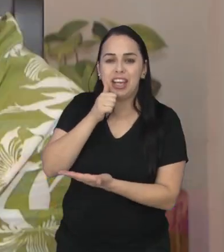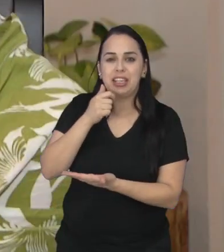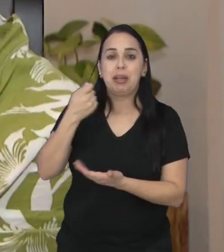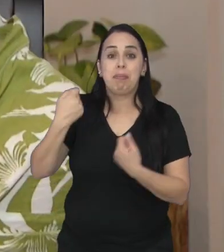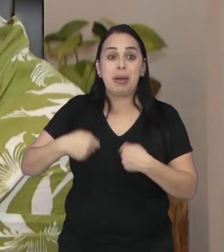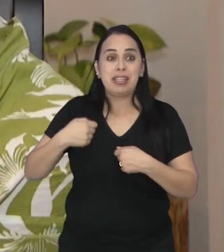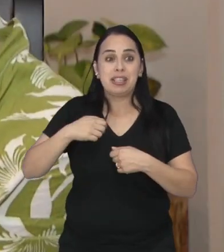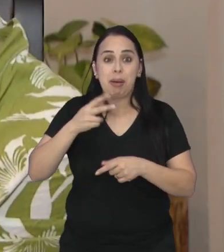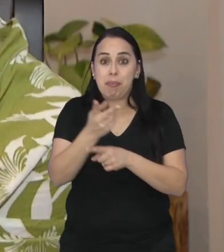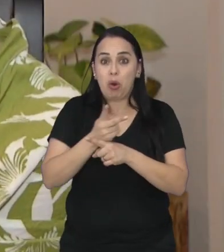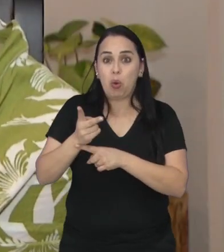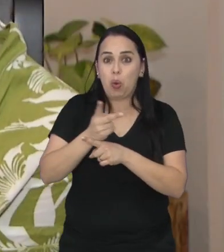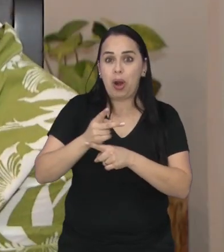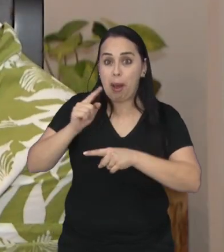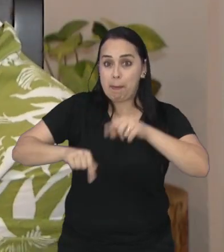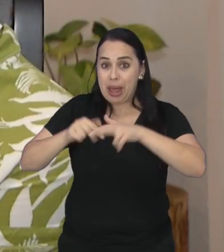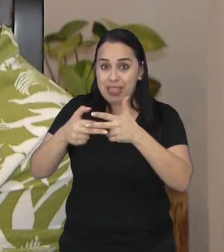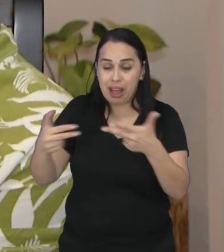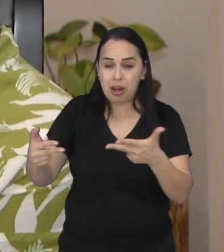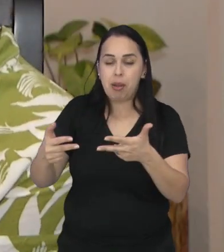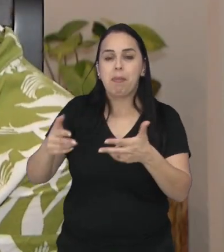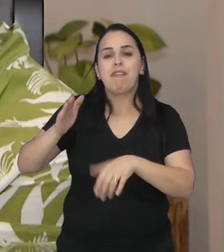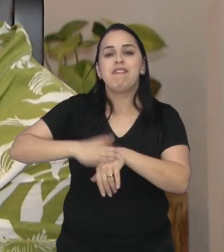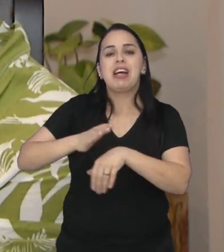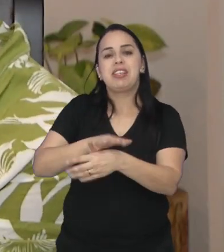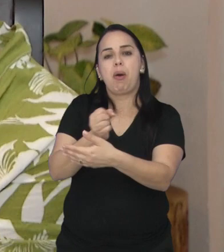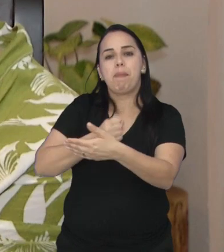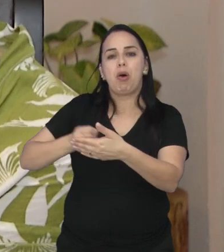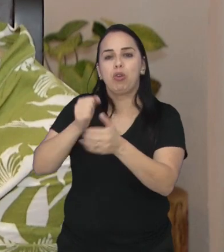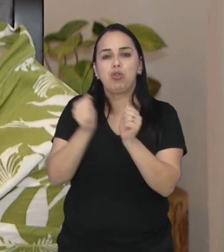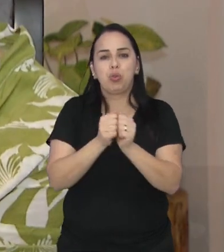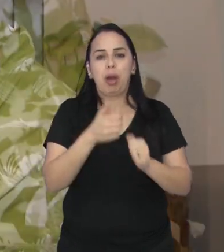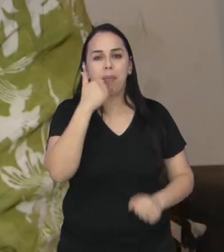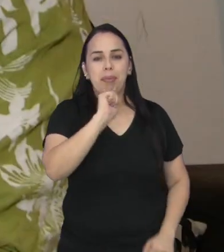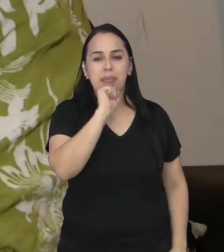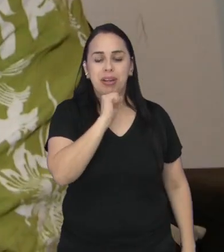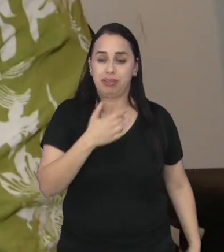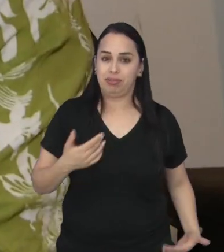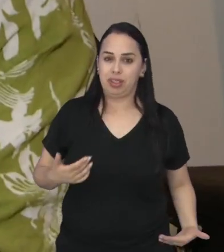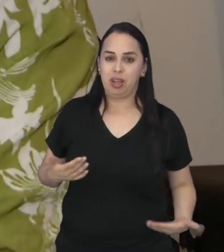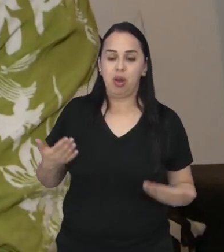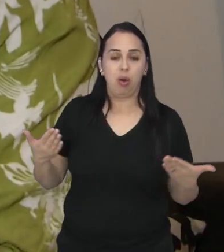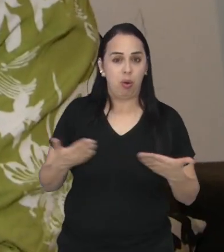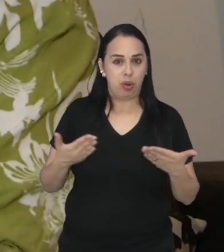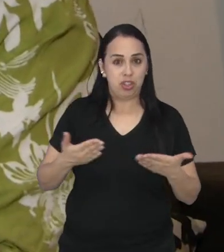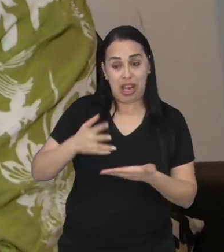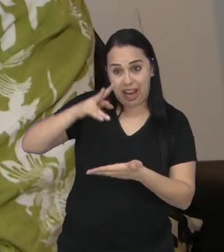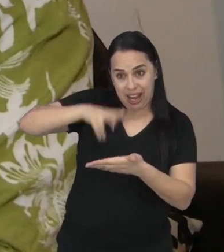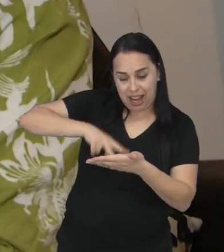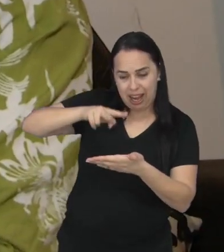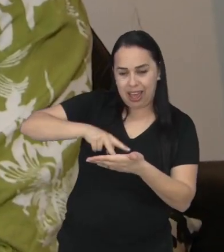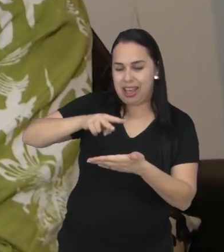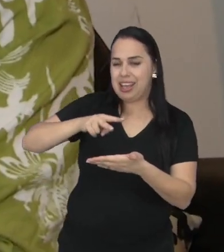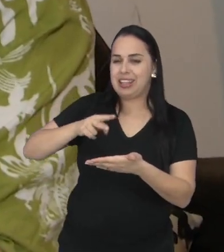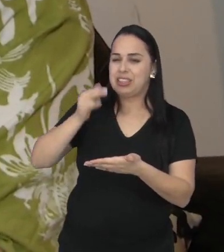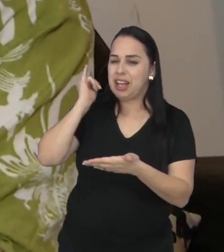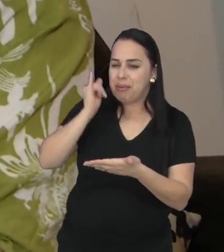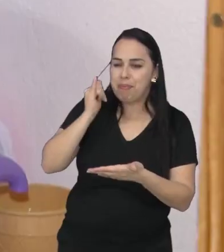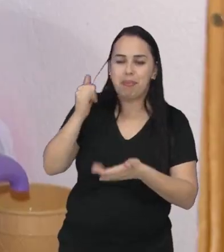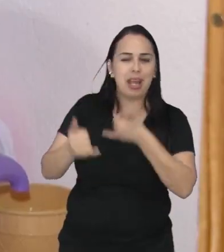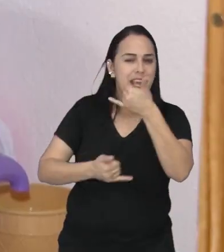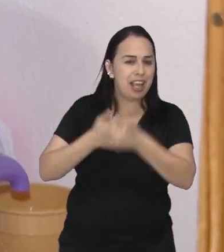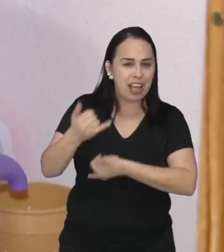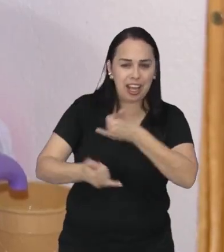que ela tem que conseguir os ingredientes para conseguir fazer o bolo com a mãe dela. Hoje a Clarice lê, conta